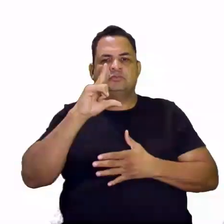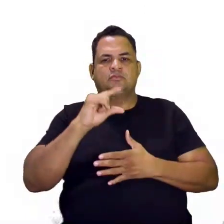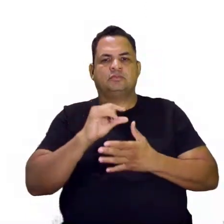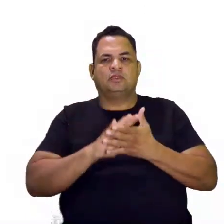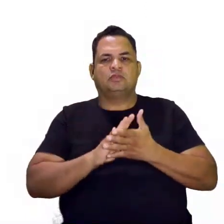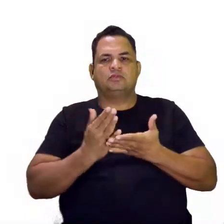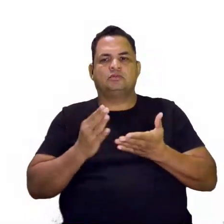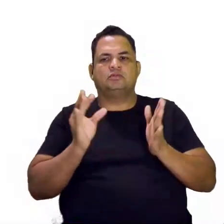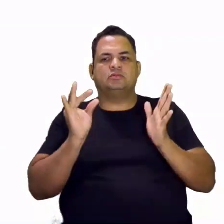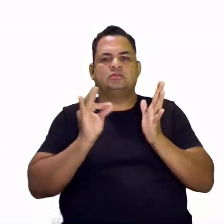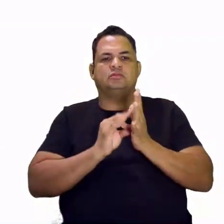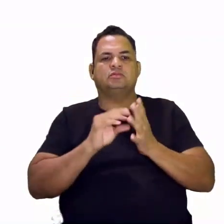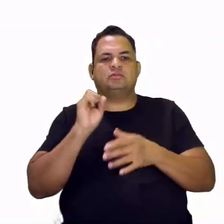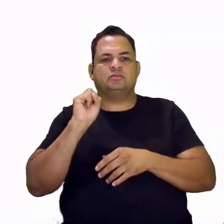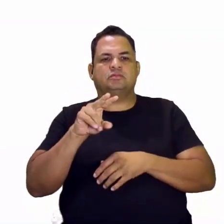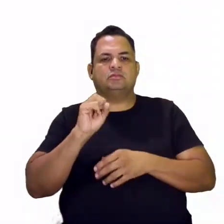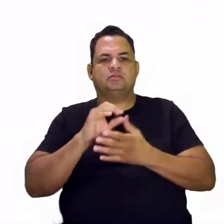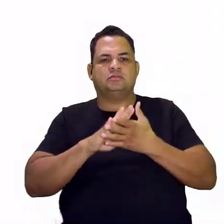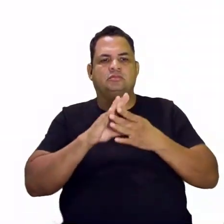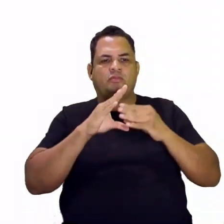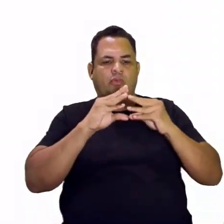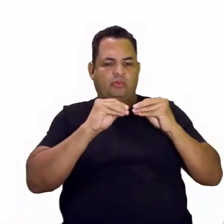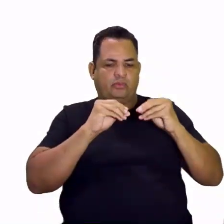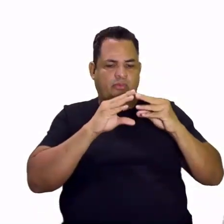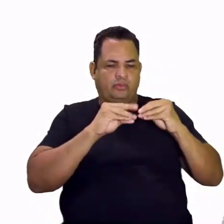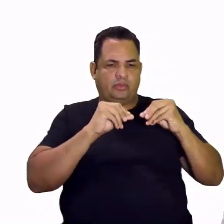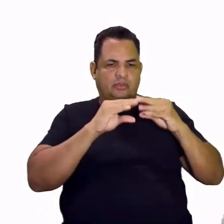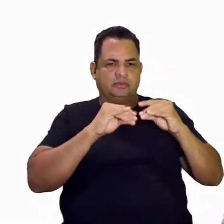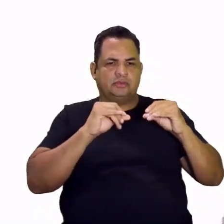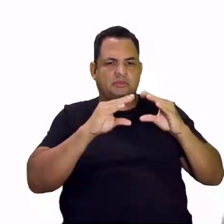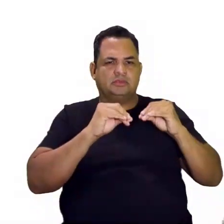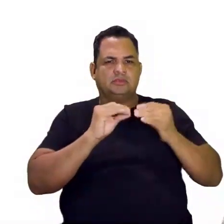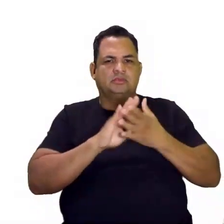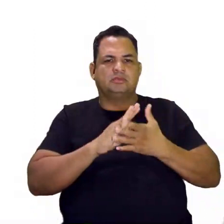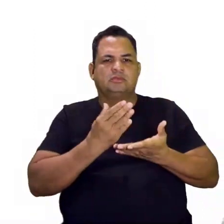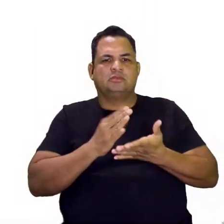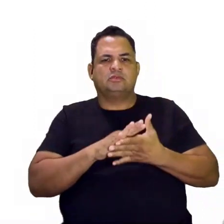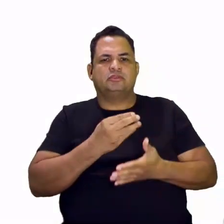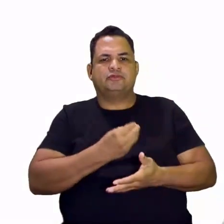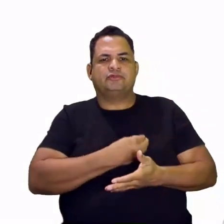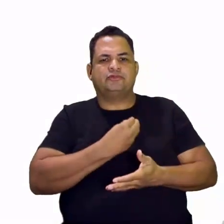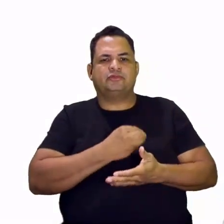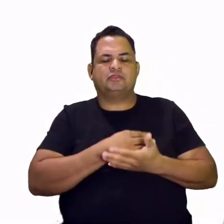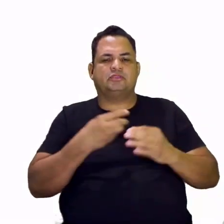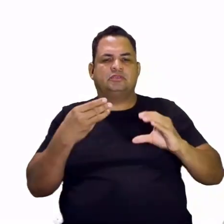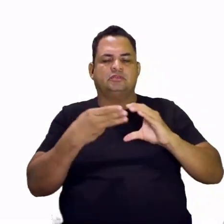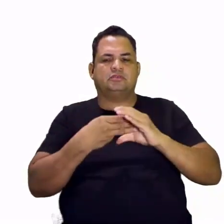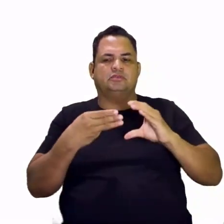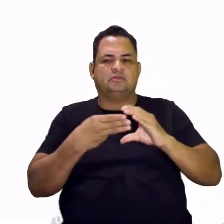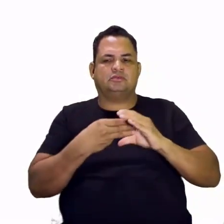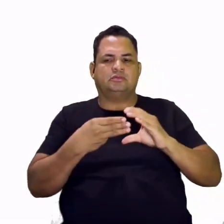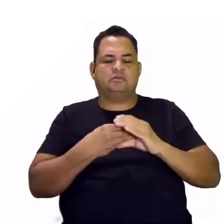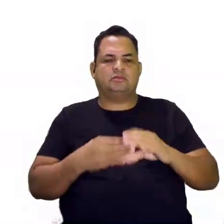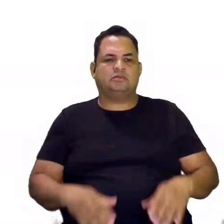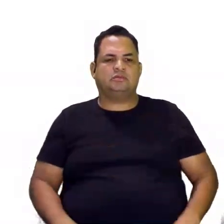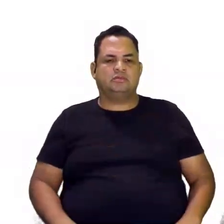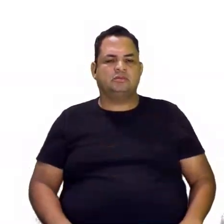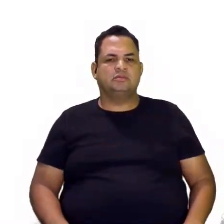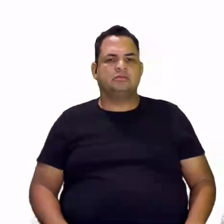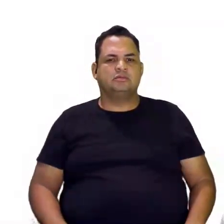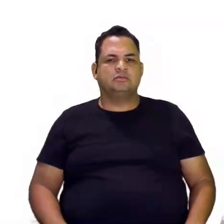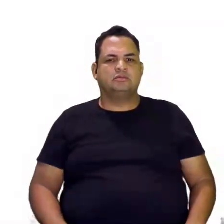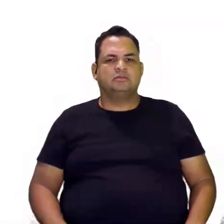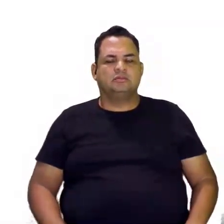redução e afirma que os vírus são restos de organismos celulares, tá? Uma bactéria